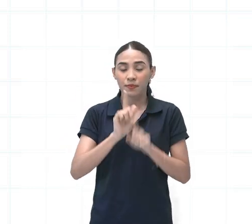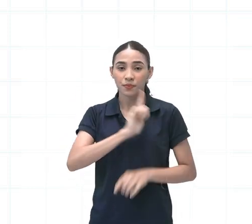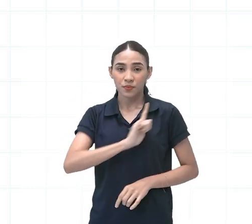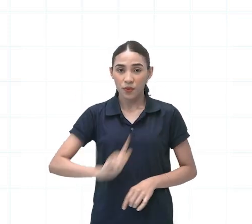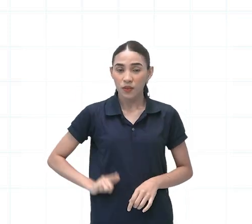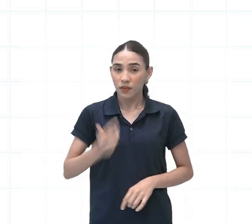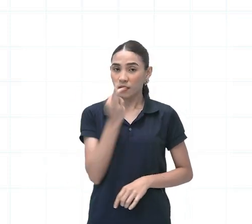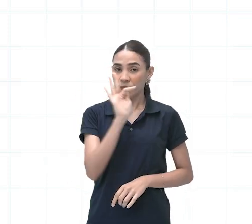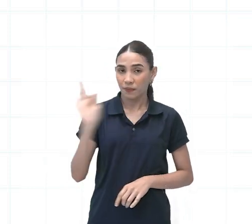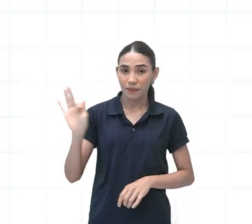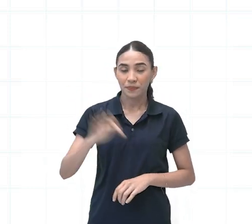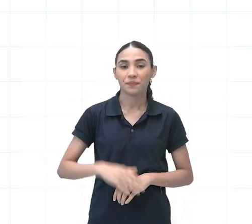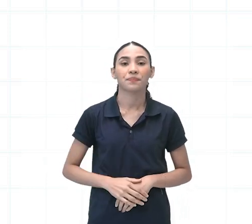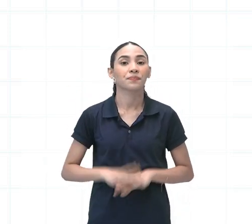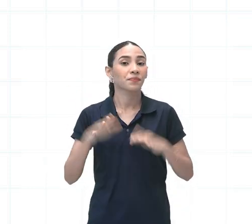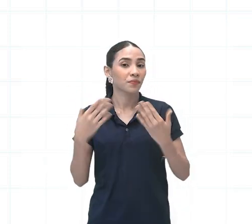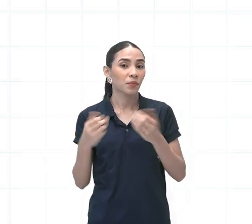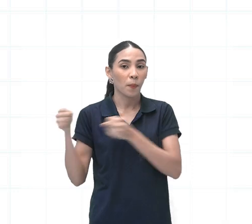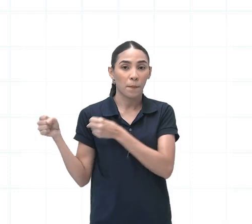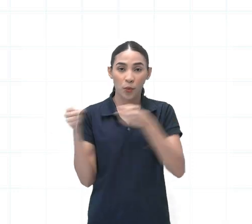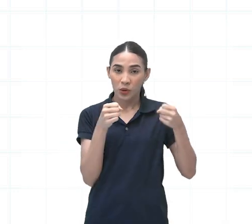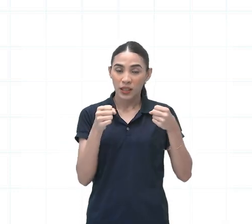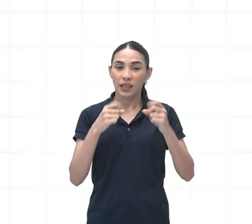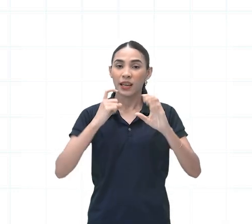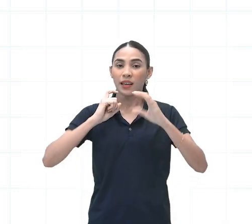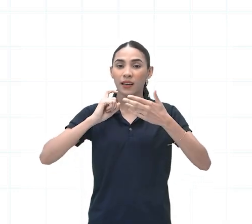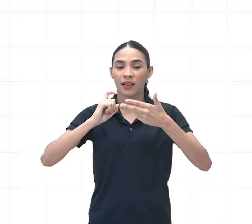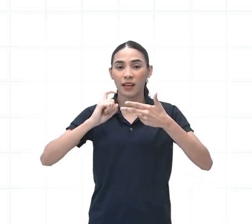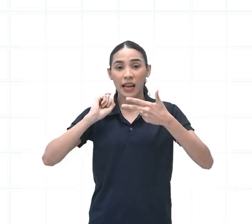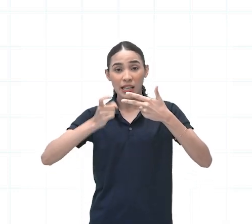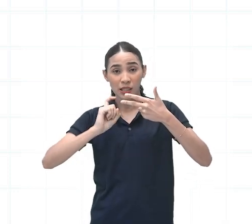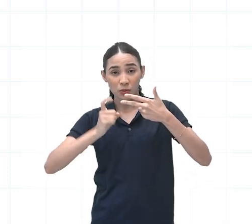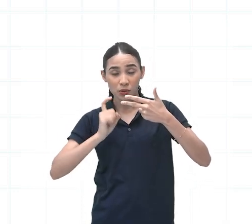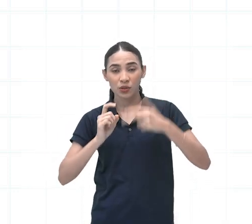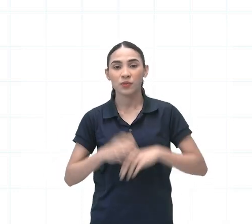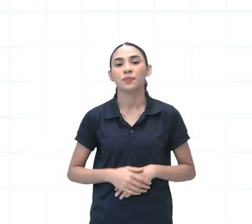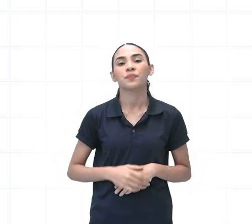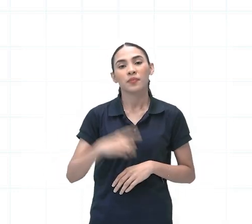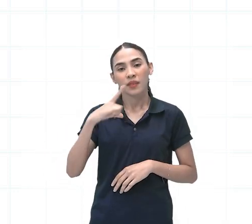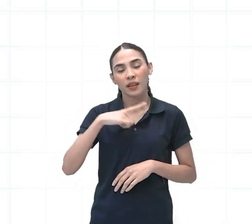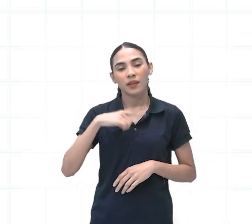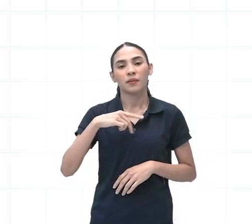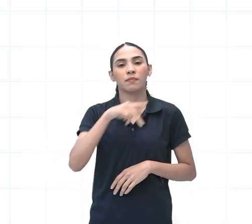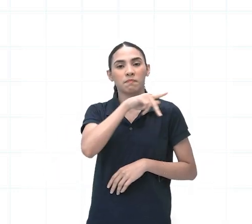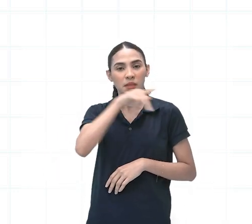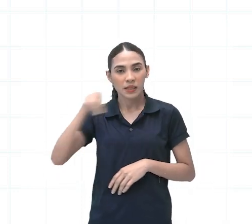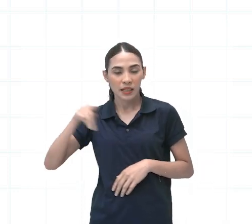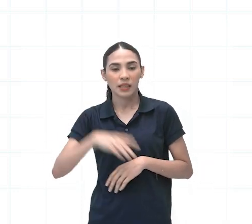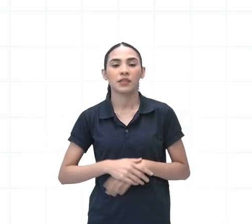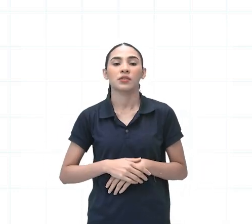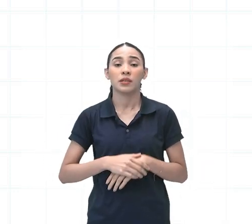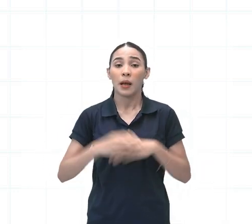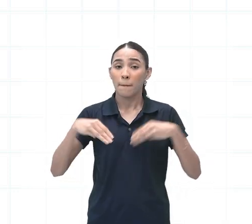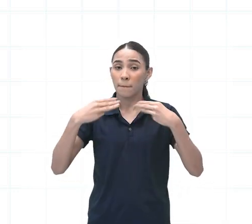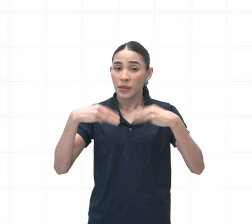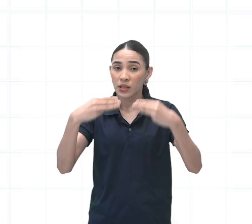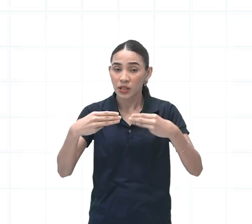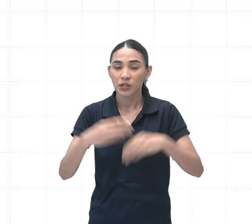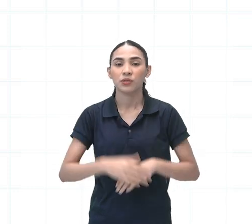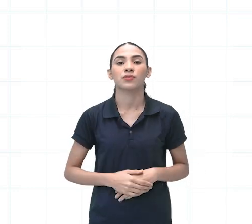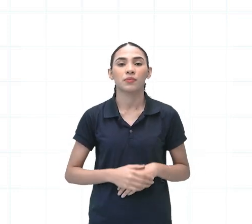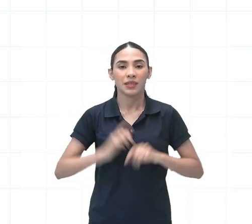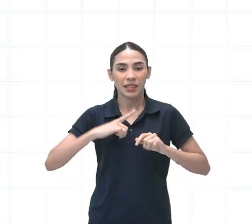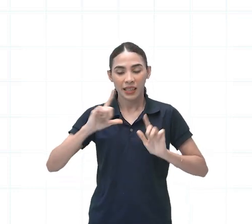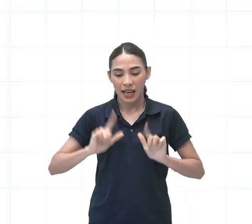governo federal, ou seja, pelo poder executivo, que ali nós temos a figura do presidente, dos ministros, aquelas pessoas que